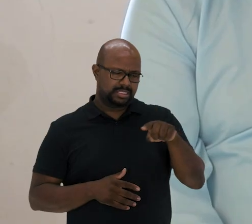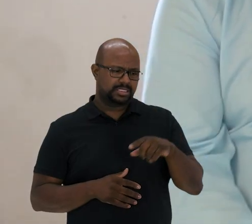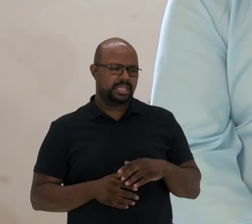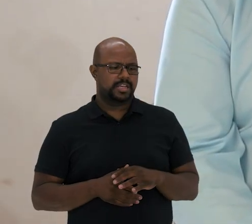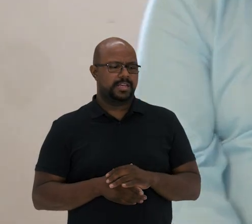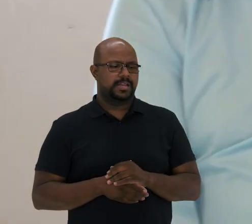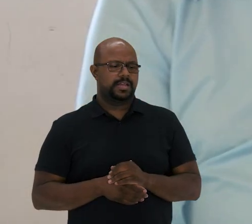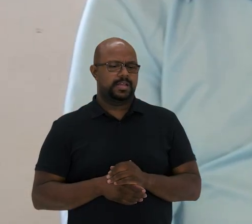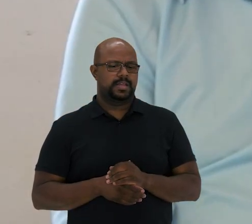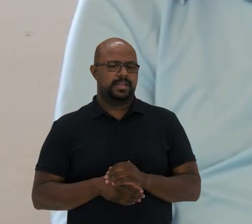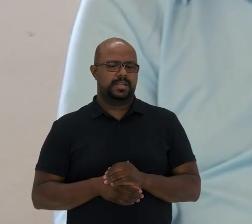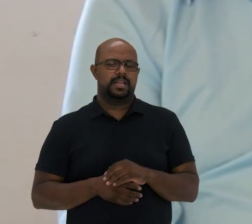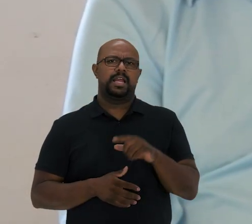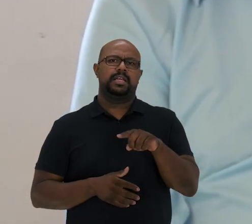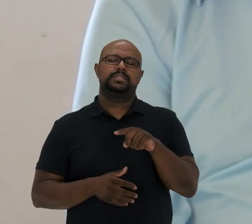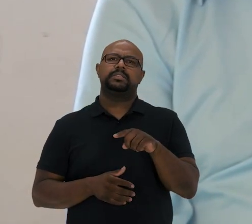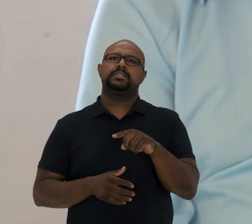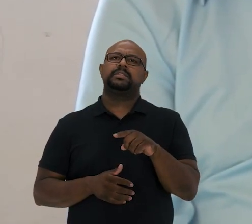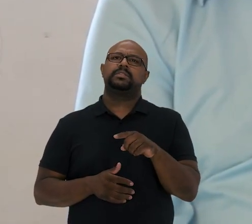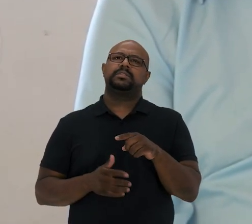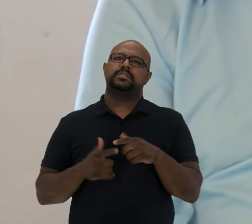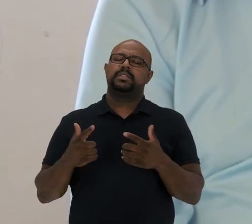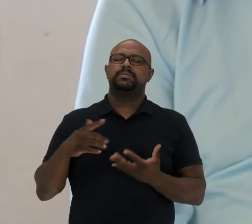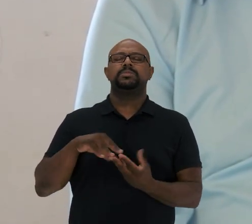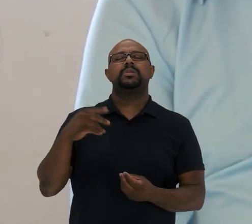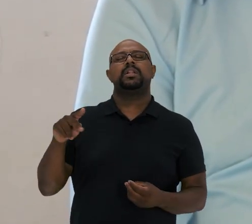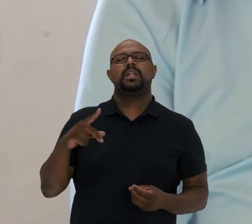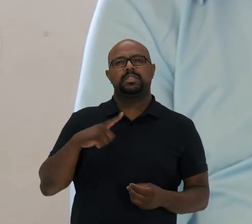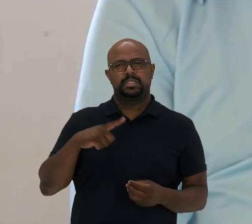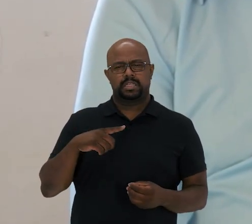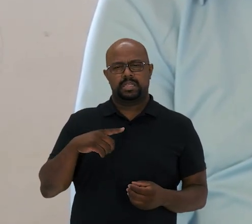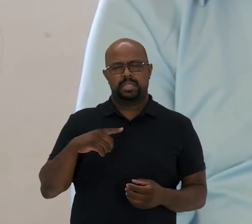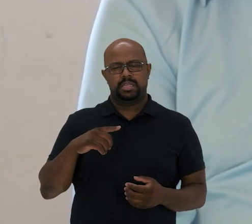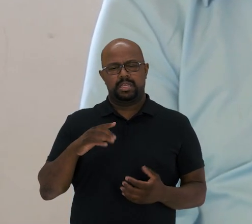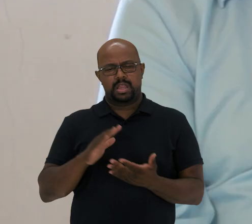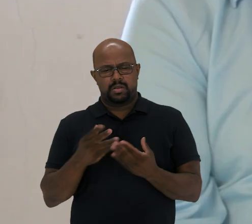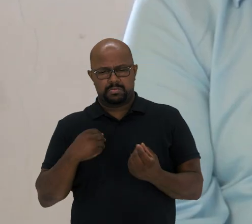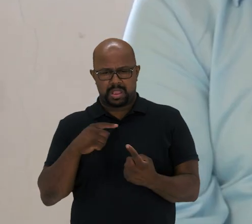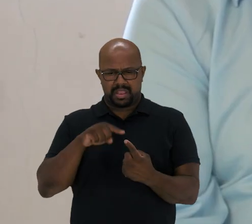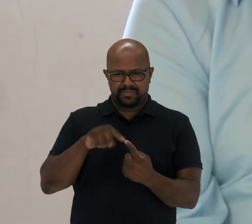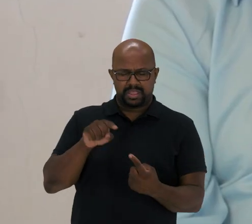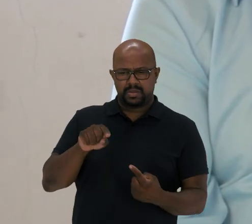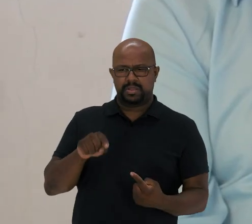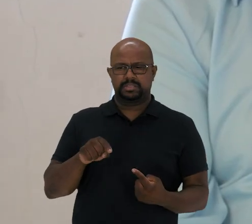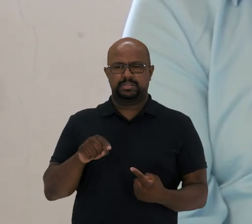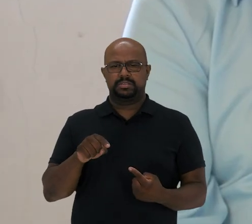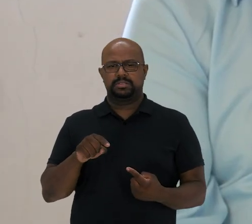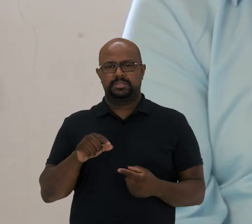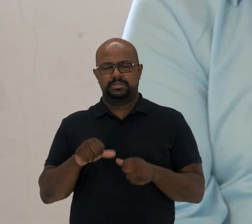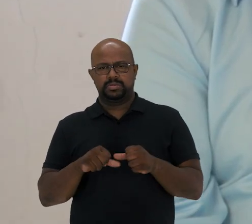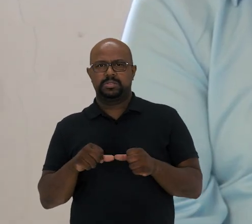essa ligação dele com a espiritualidade teve algo a ver com